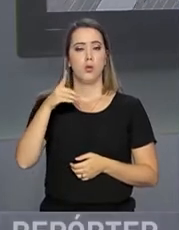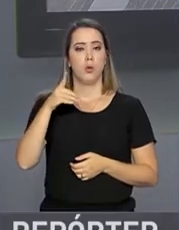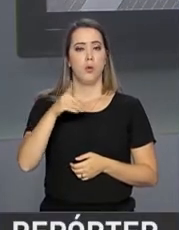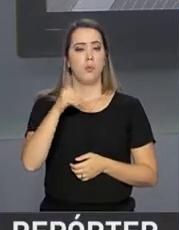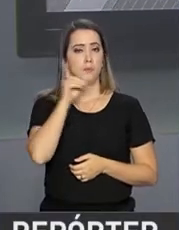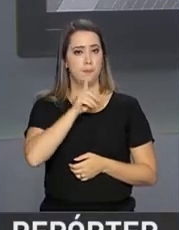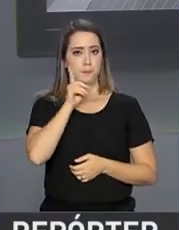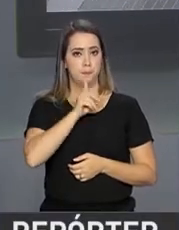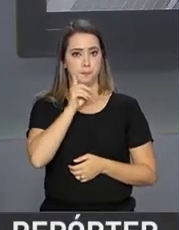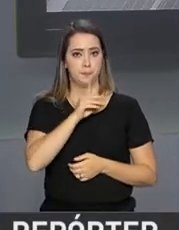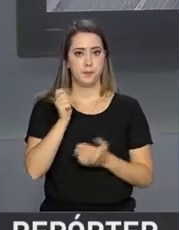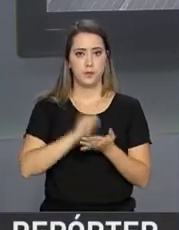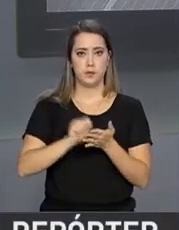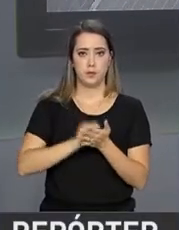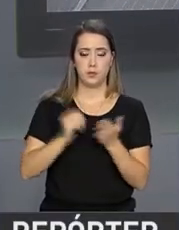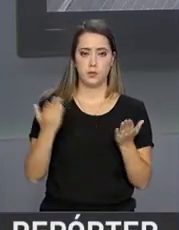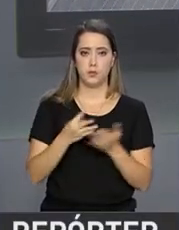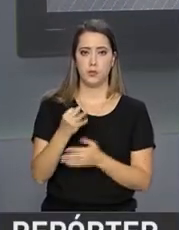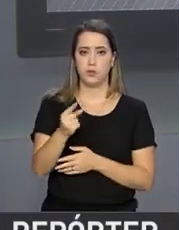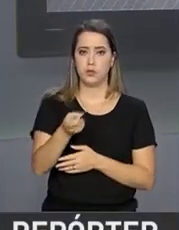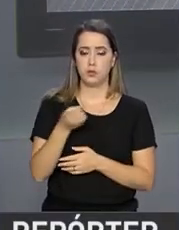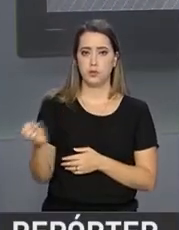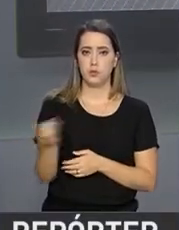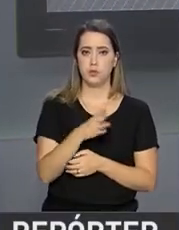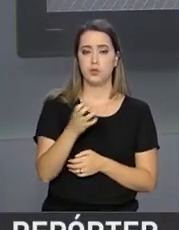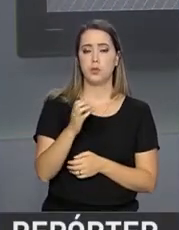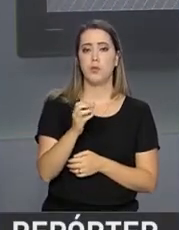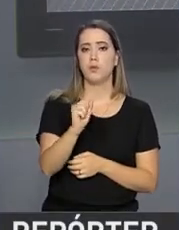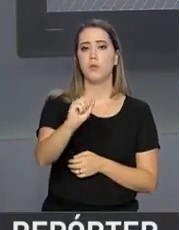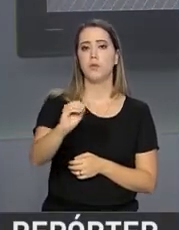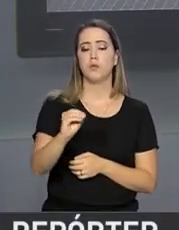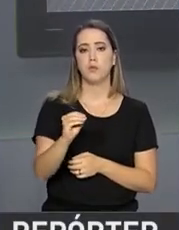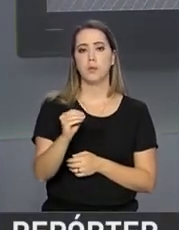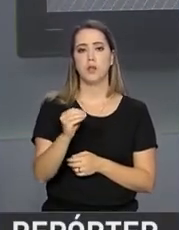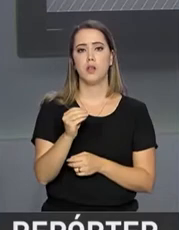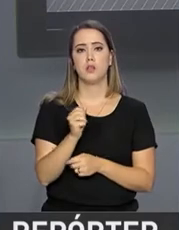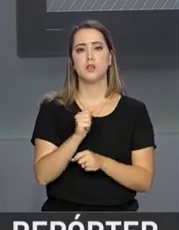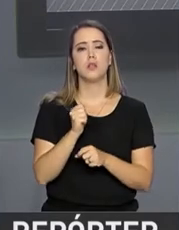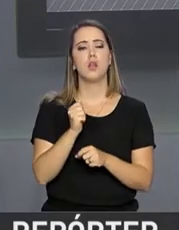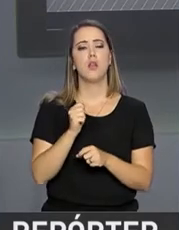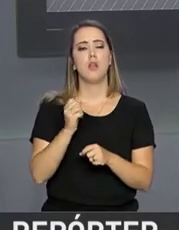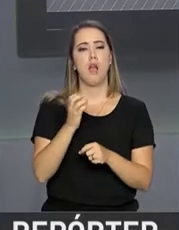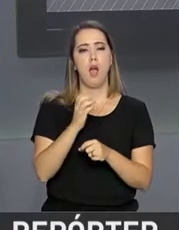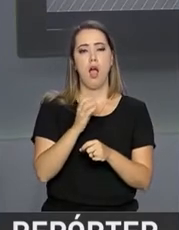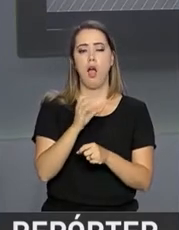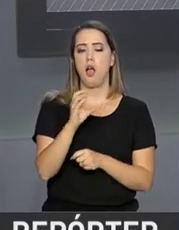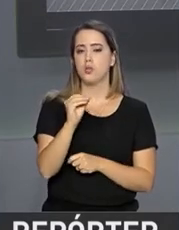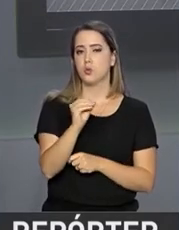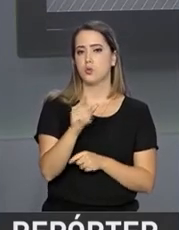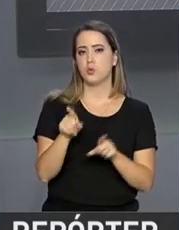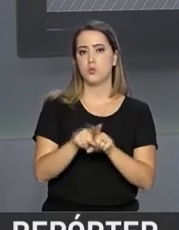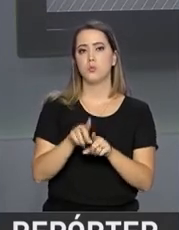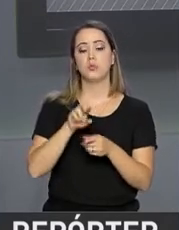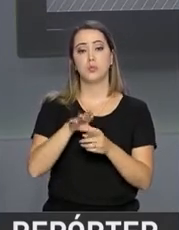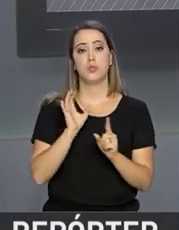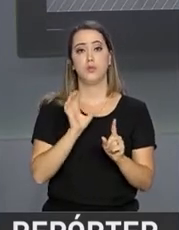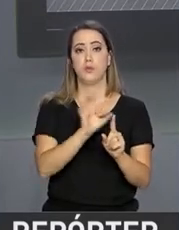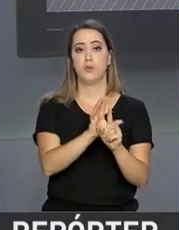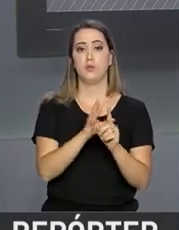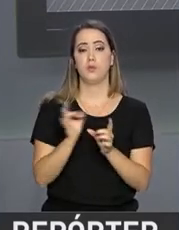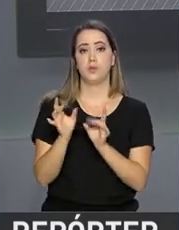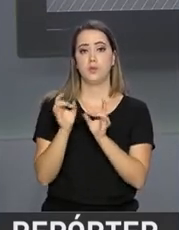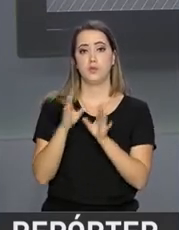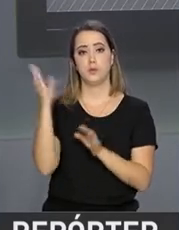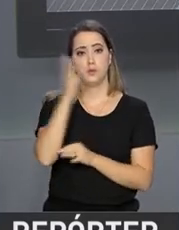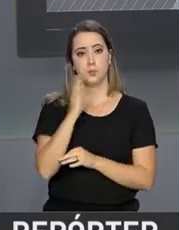de novas taxas para a importação de aço e de alumínio de acordo com o governo brasileiro a medida vai impactar as exportações